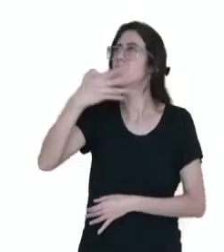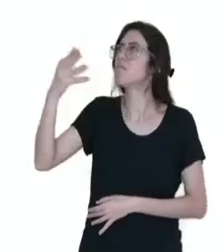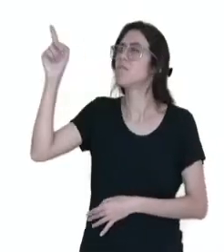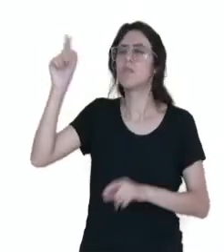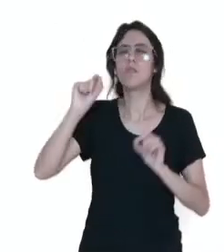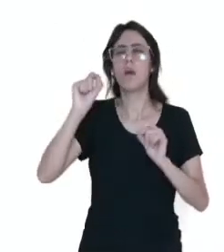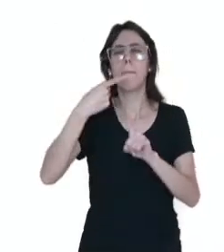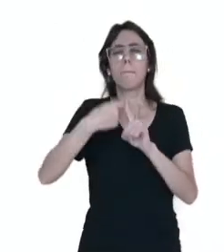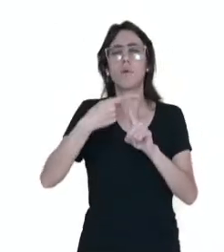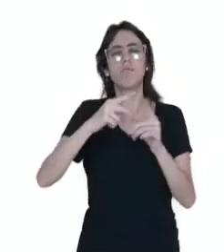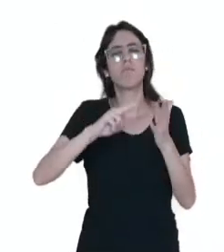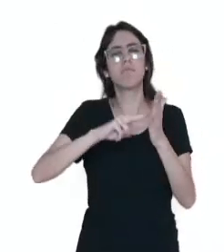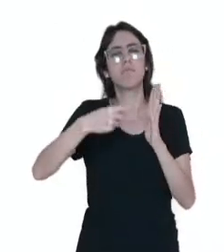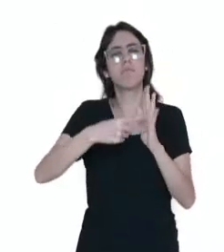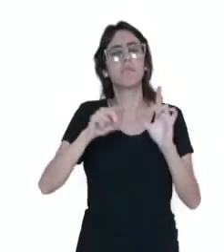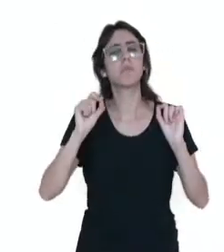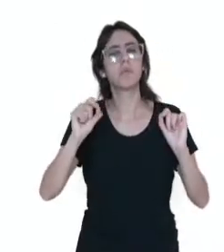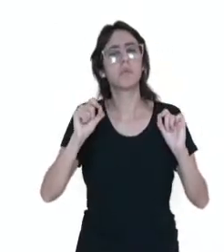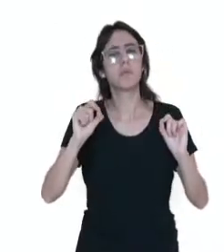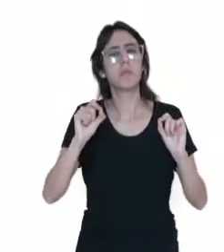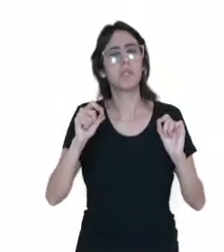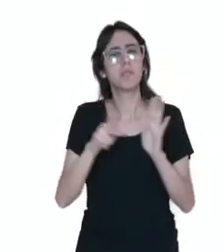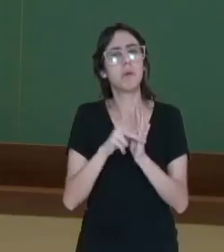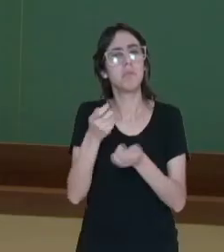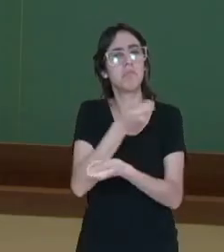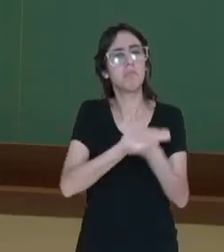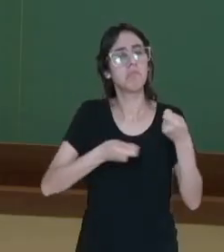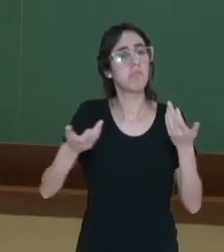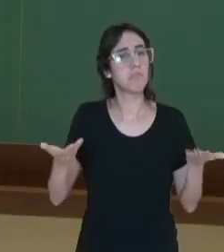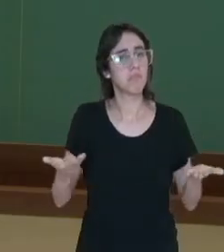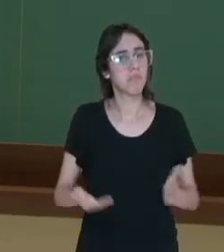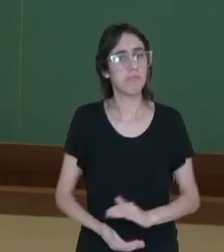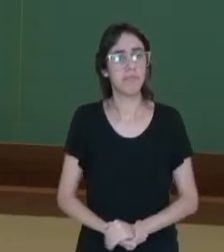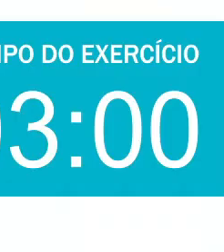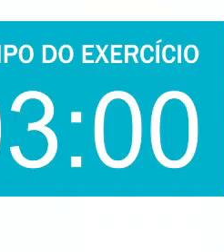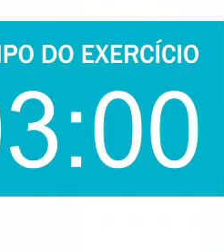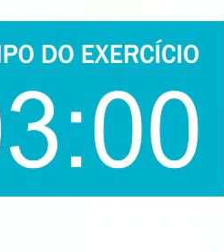saldo positivo constante na balança comercial brasileira?